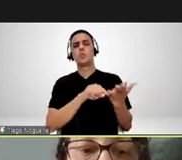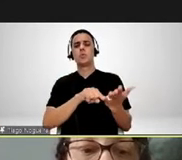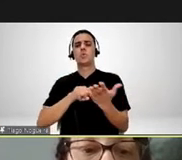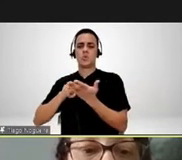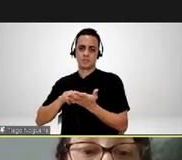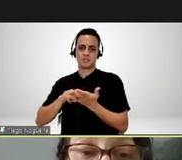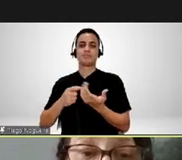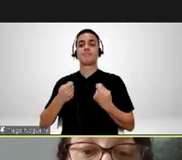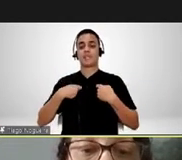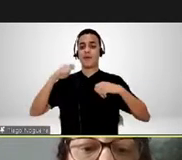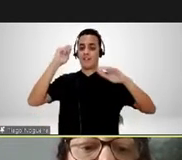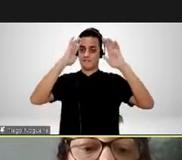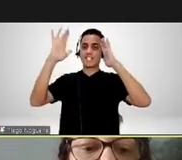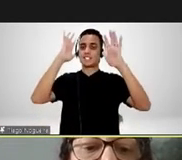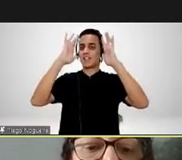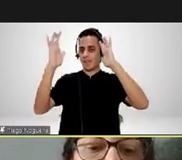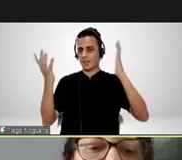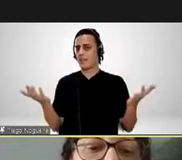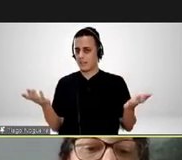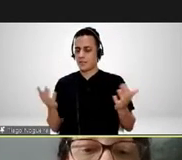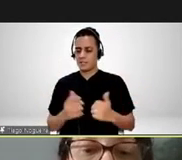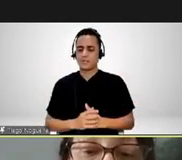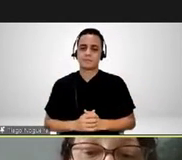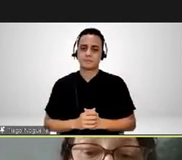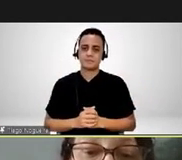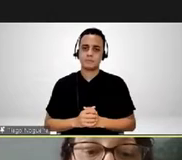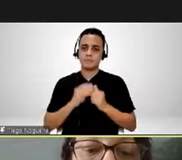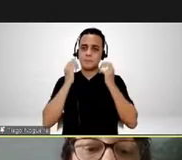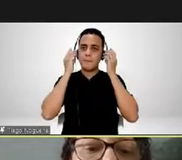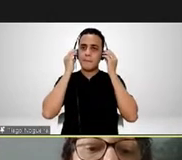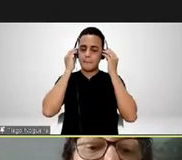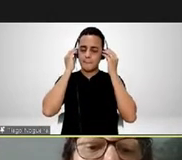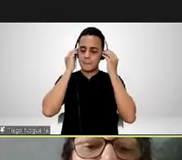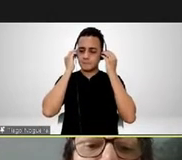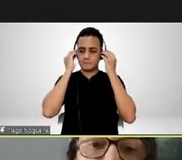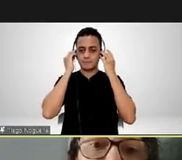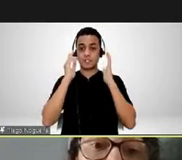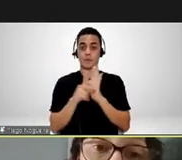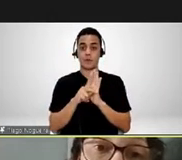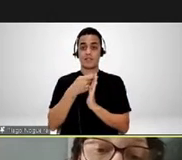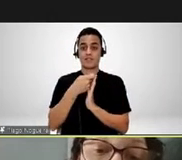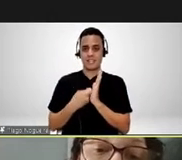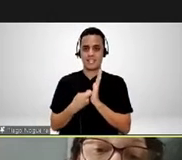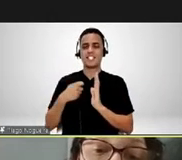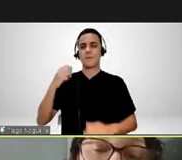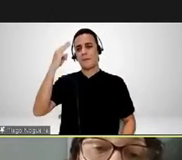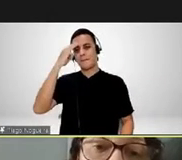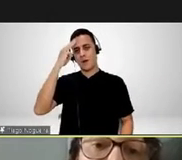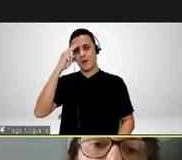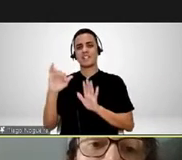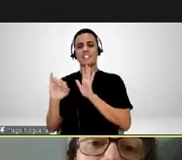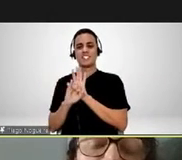as reflexões finais. Então, no texto Memória e Identidade, de